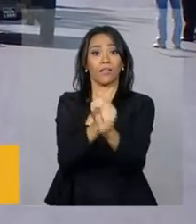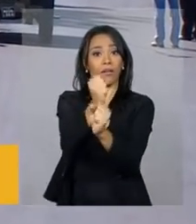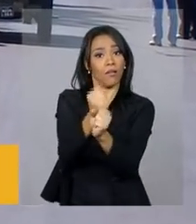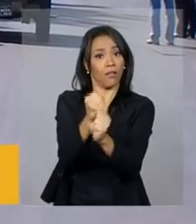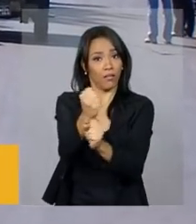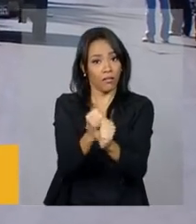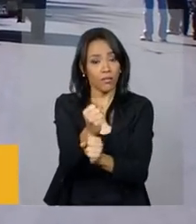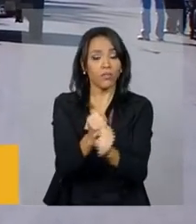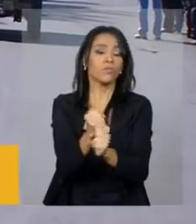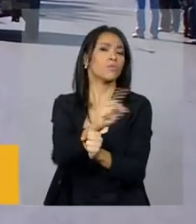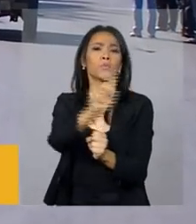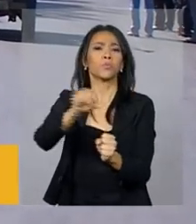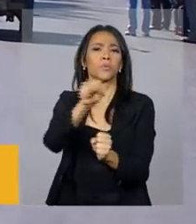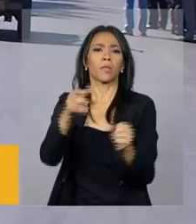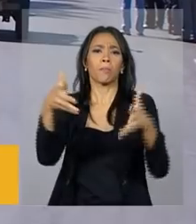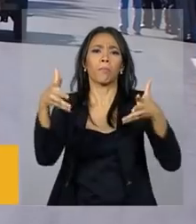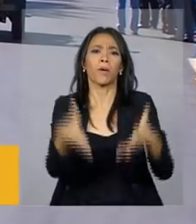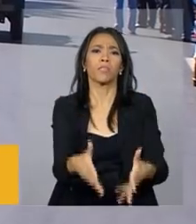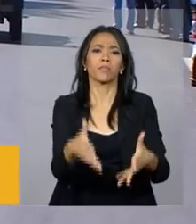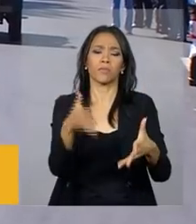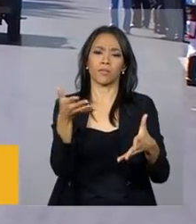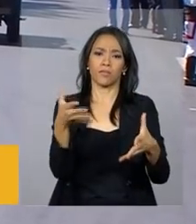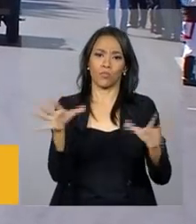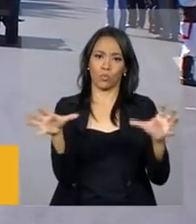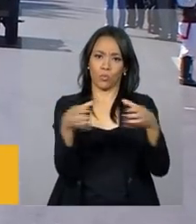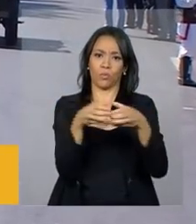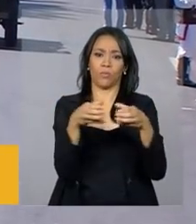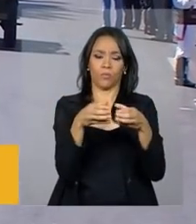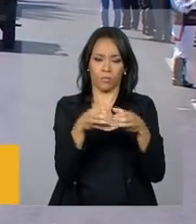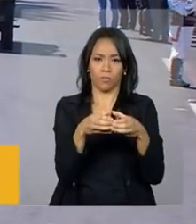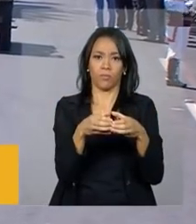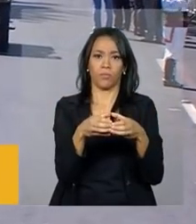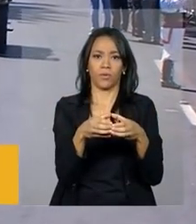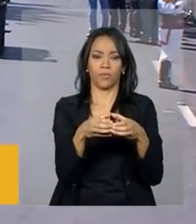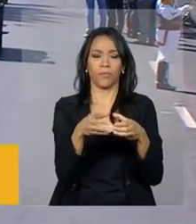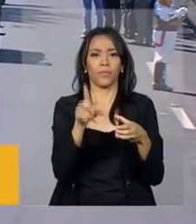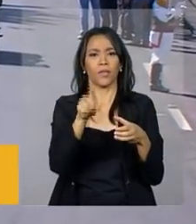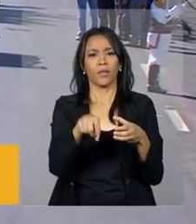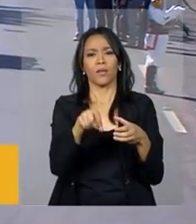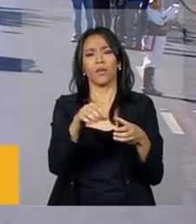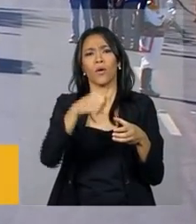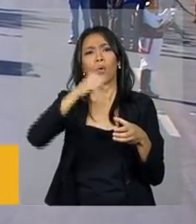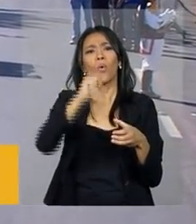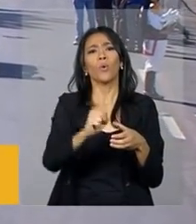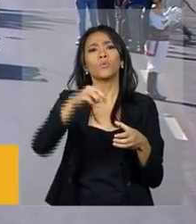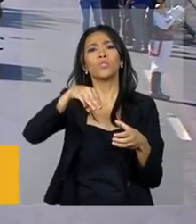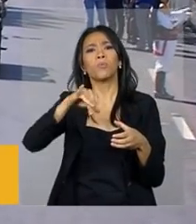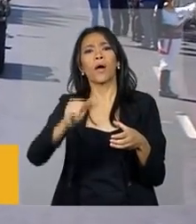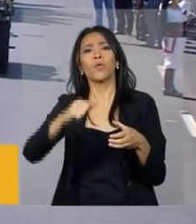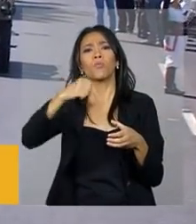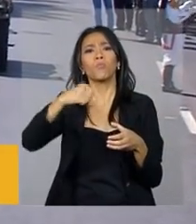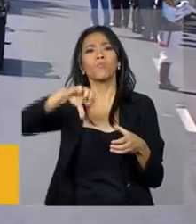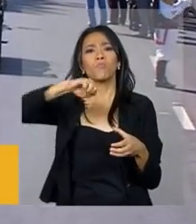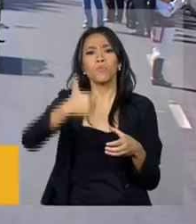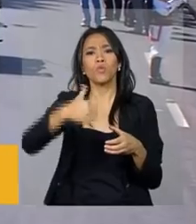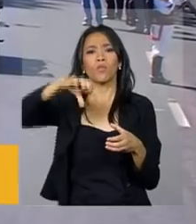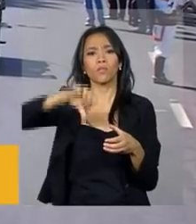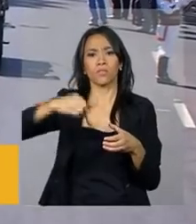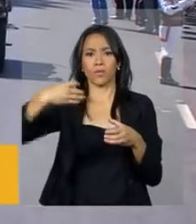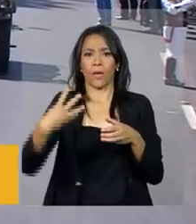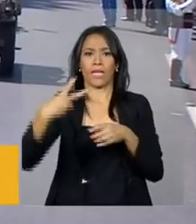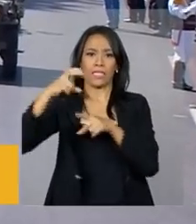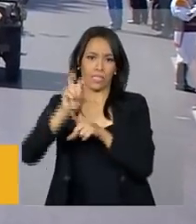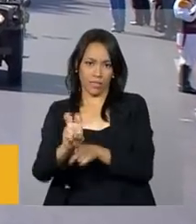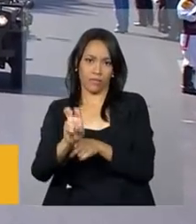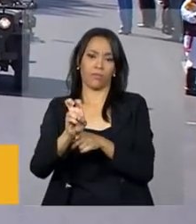da participação da FEB, mais precisamente em 8 de maio de 1945.